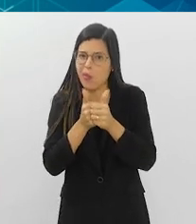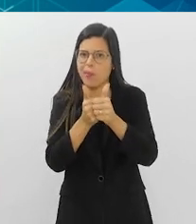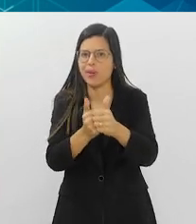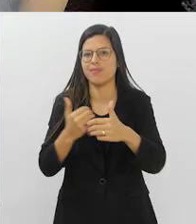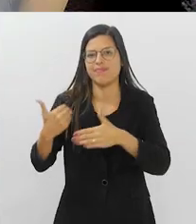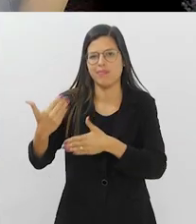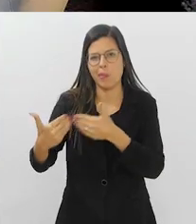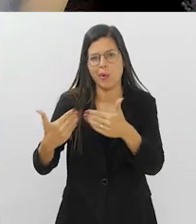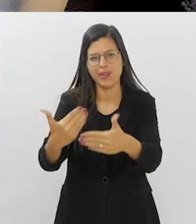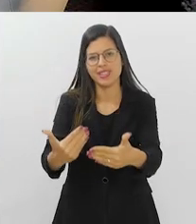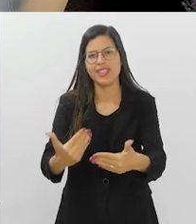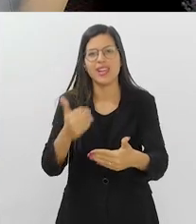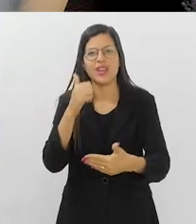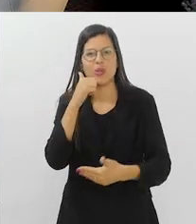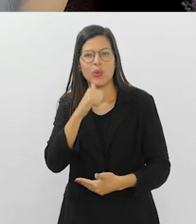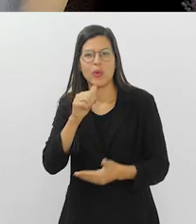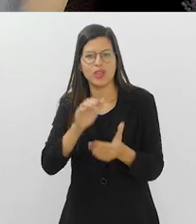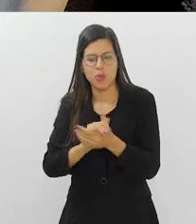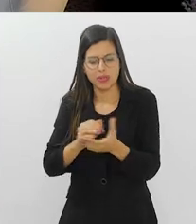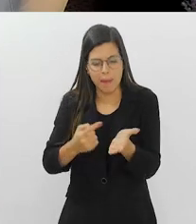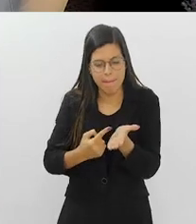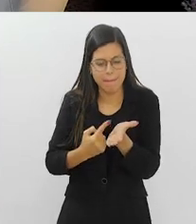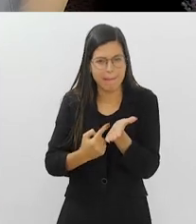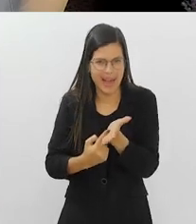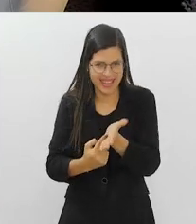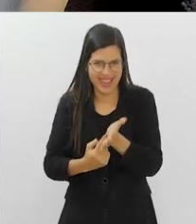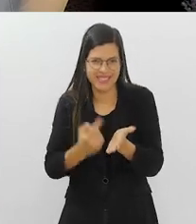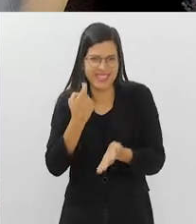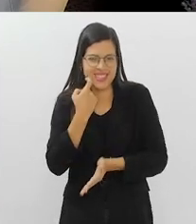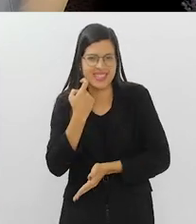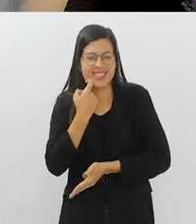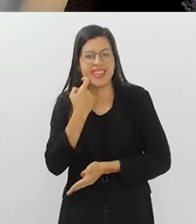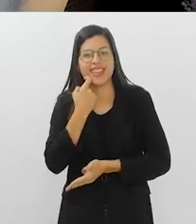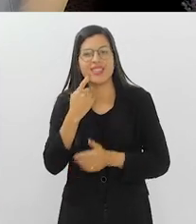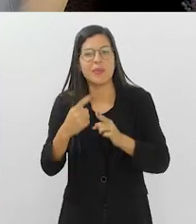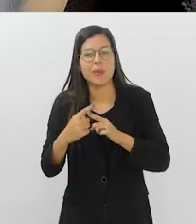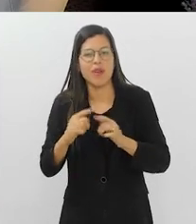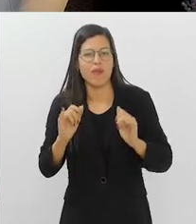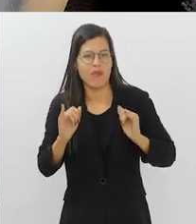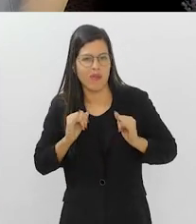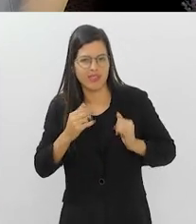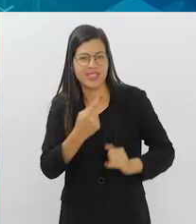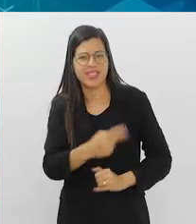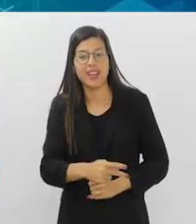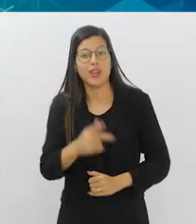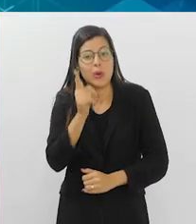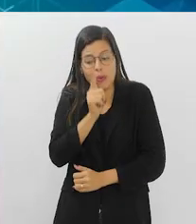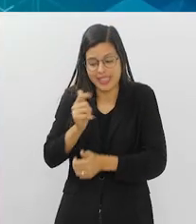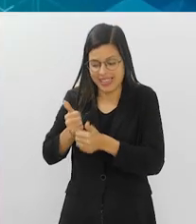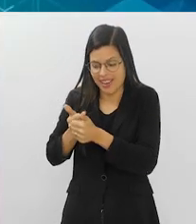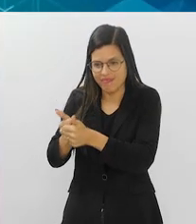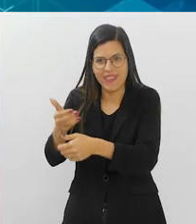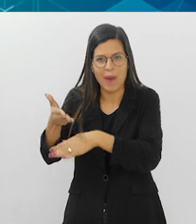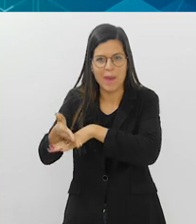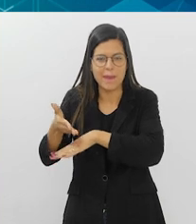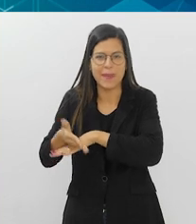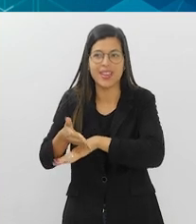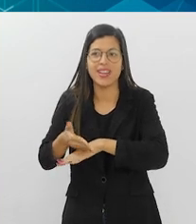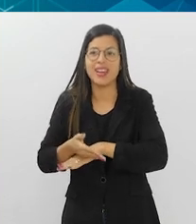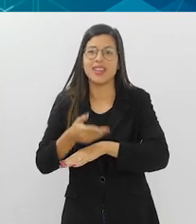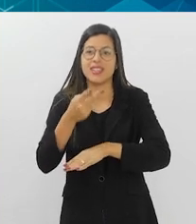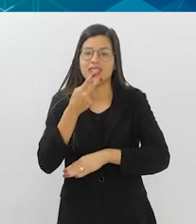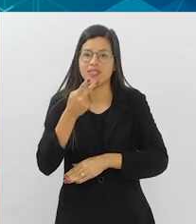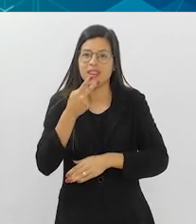o processo. A esposa marcava na sexta-feira, que era a folga dele, para ele realmente conseguir acompanhar todo esse planejamento. Então, quando a gente fala também do